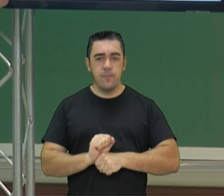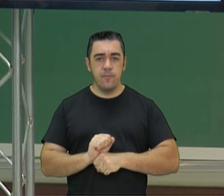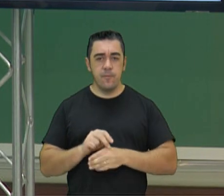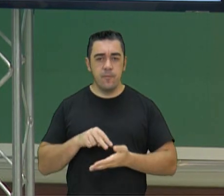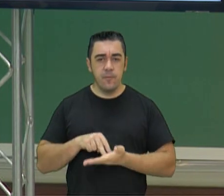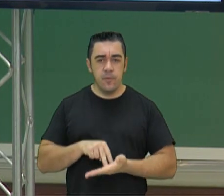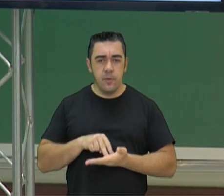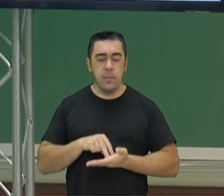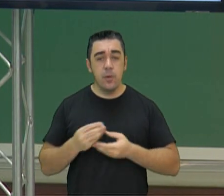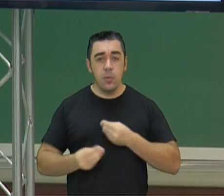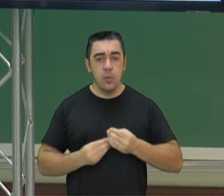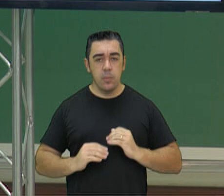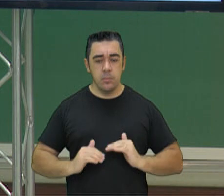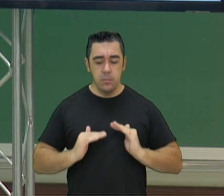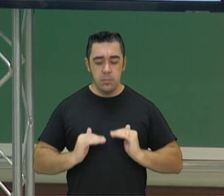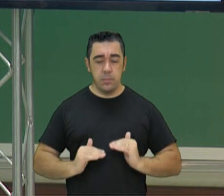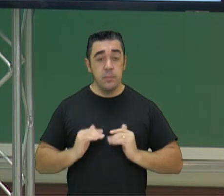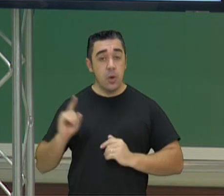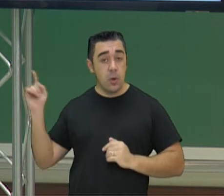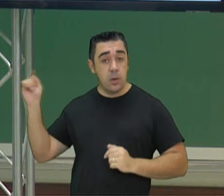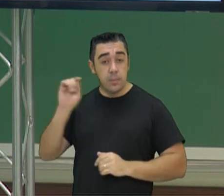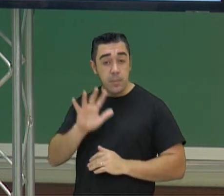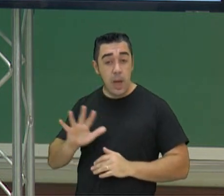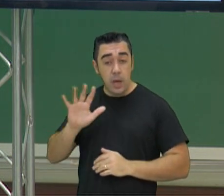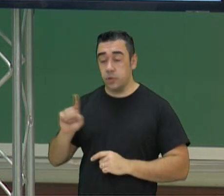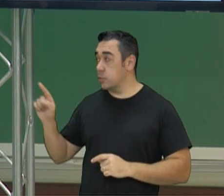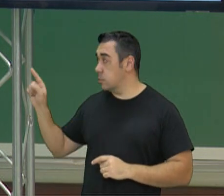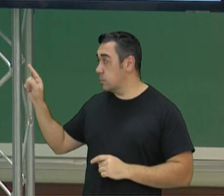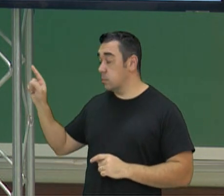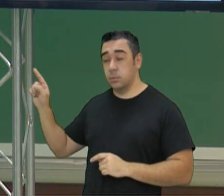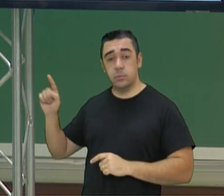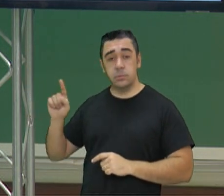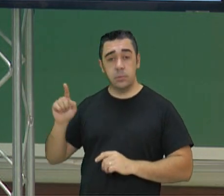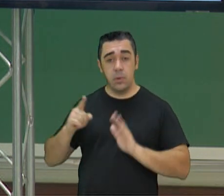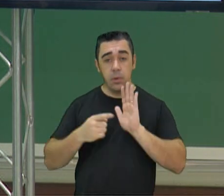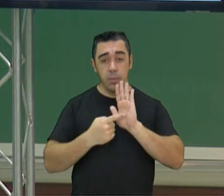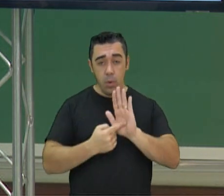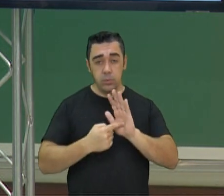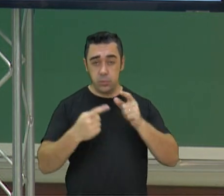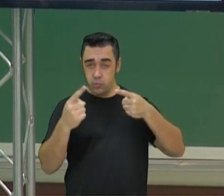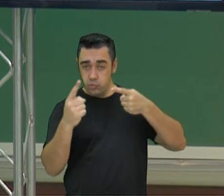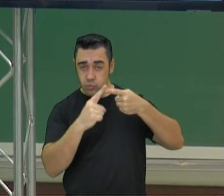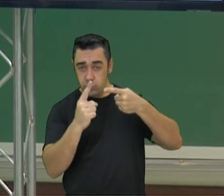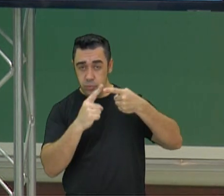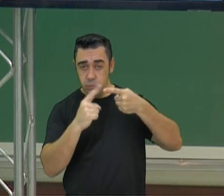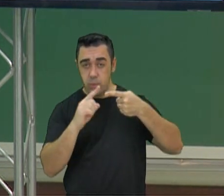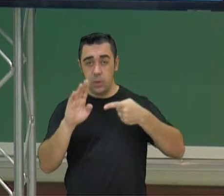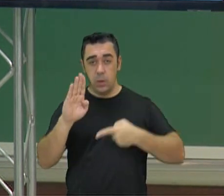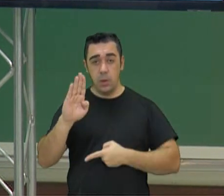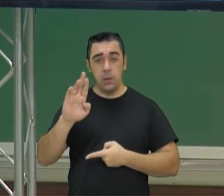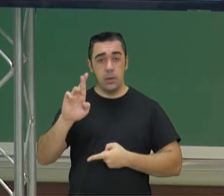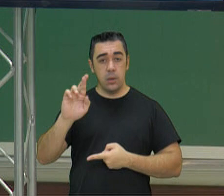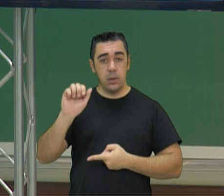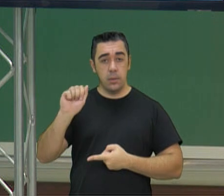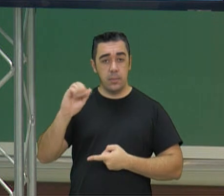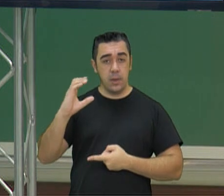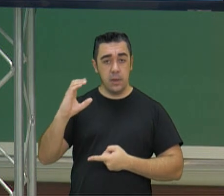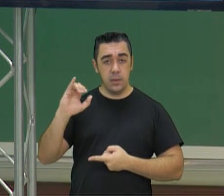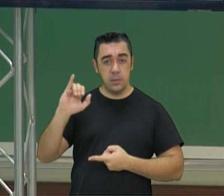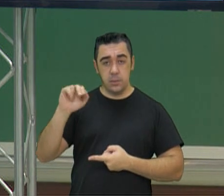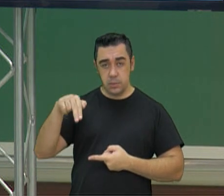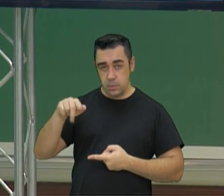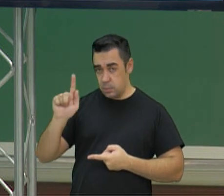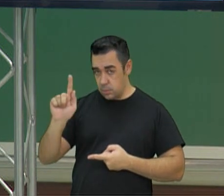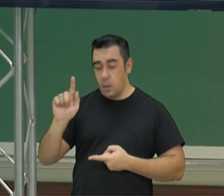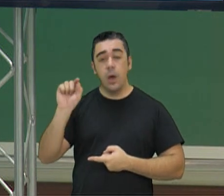de respiração, a respiração bracing, né, que é utilização do diafragma.